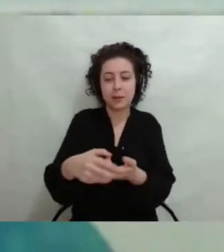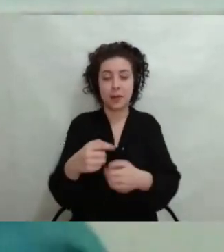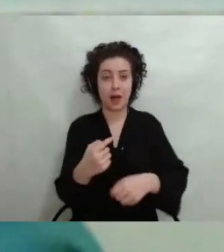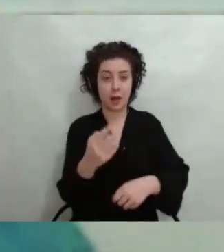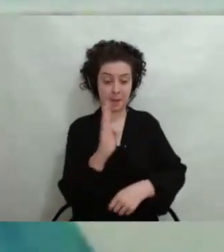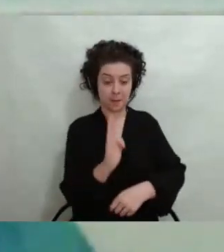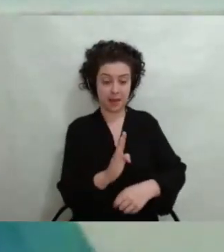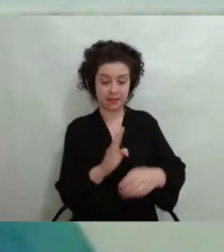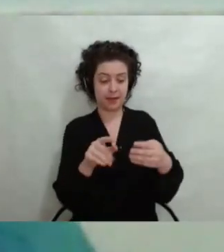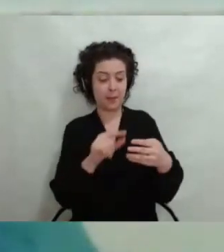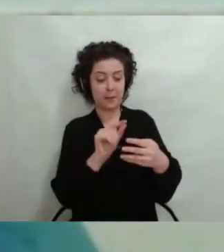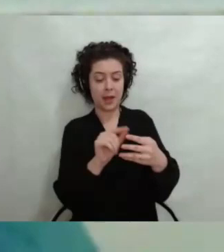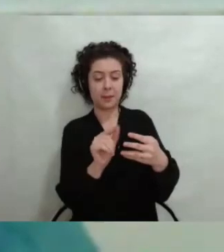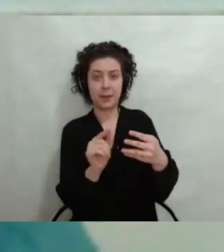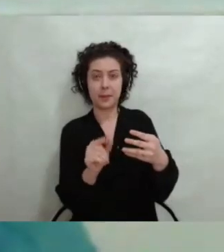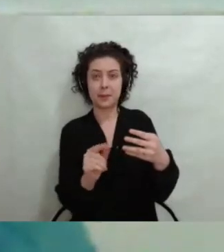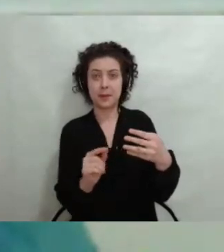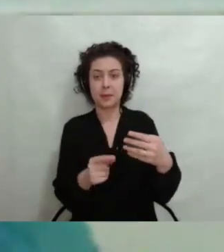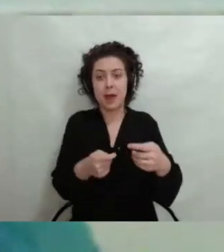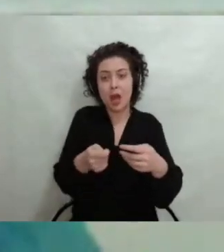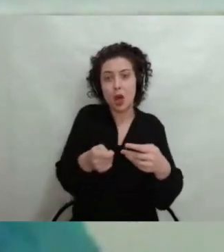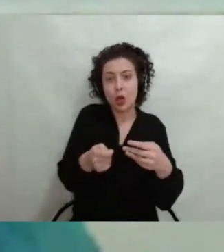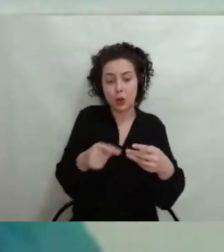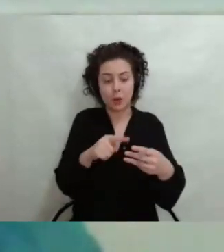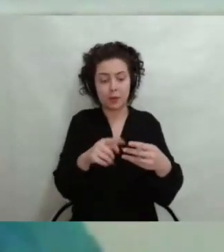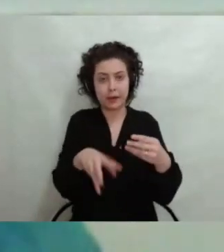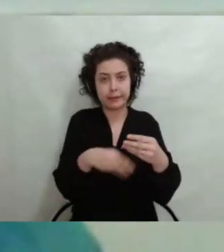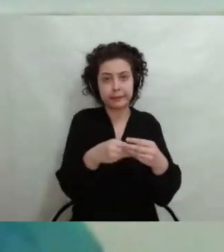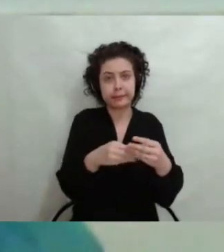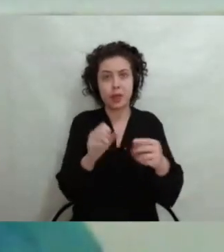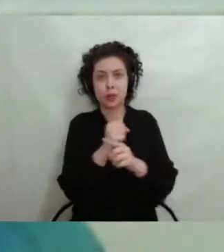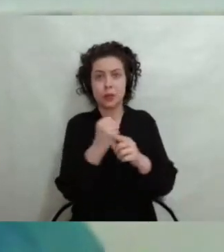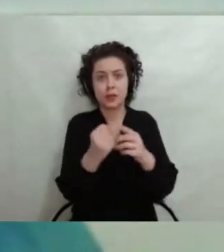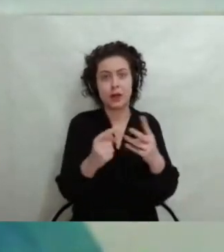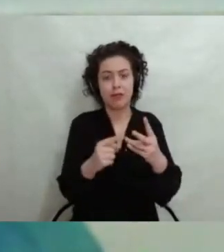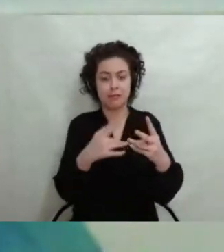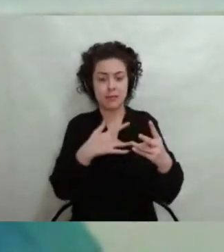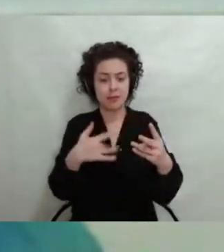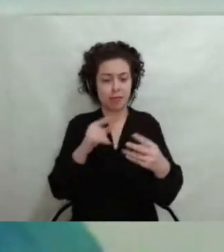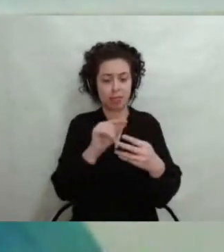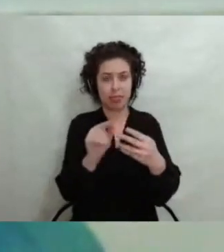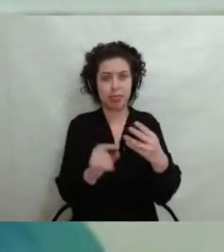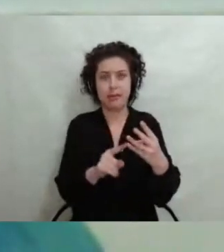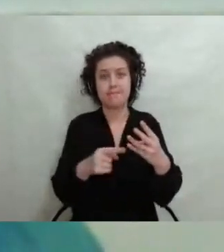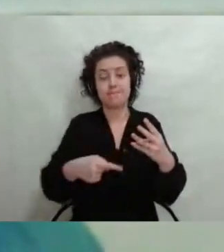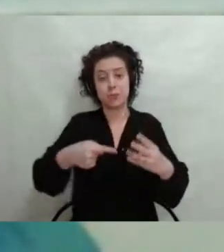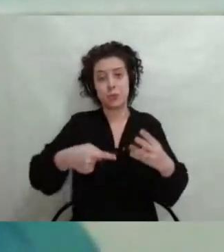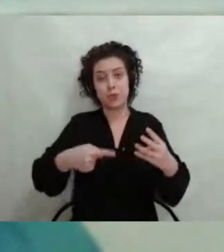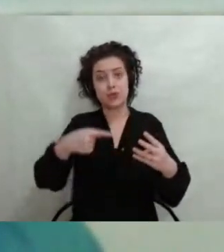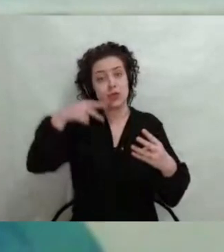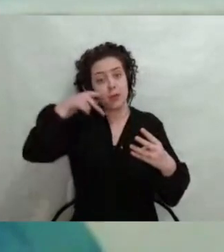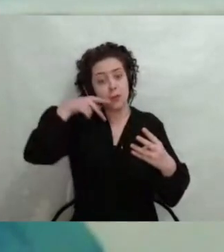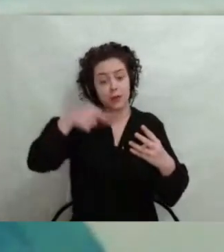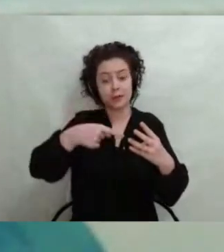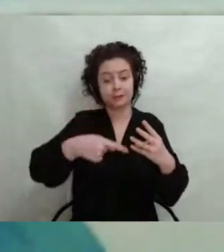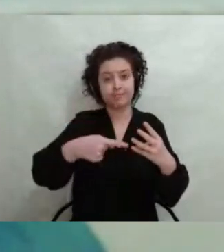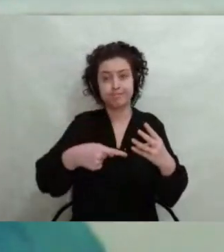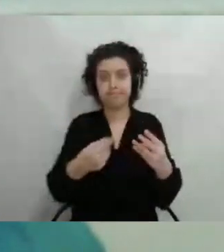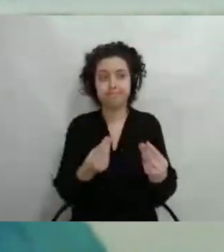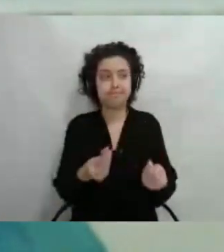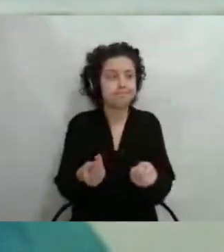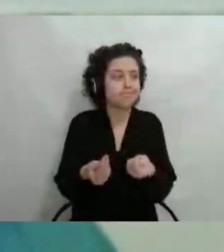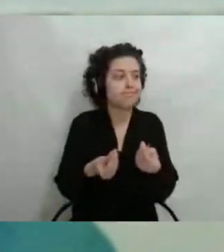agregamos às crises econômica, social e sanitária uma crise política que não somos capazes ainda